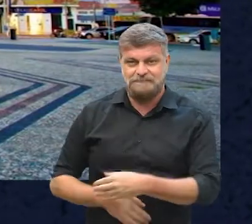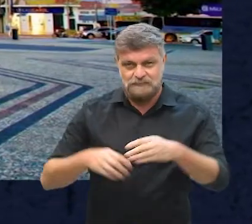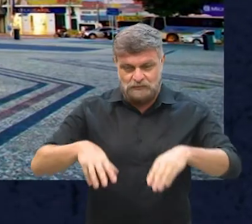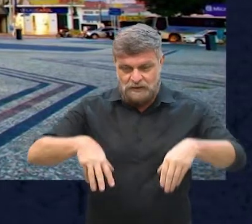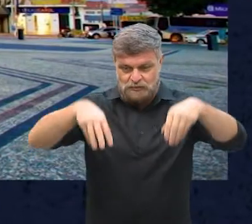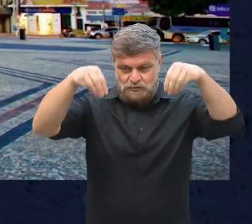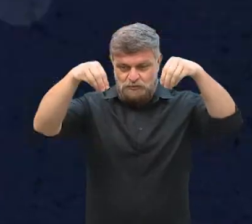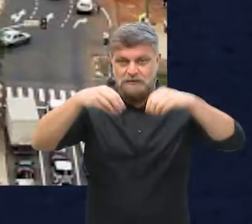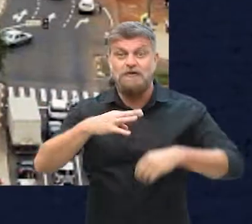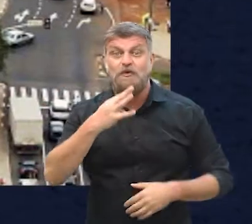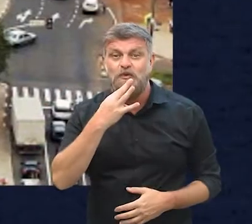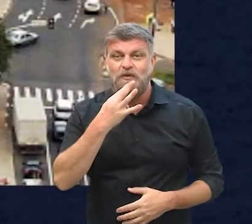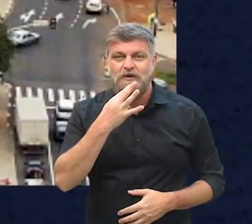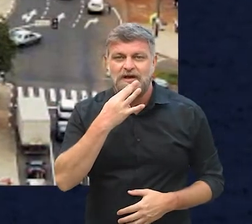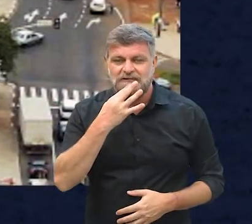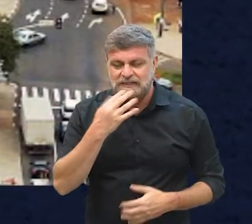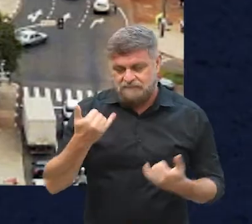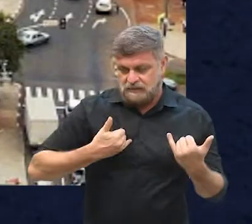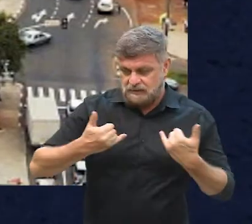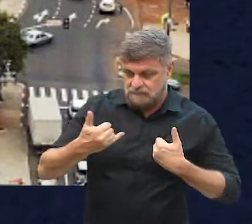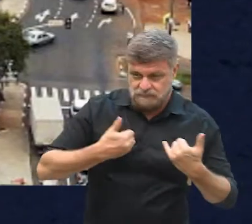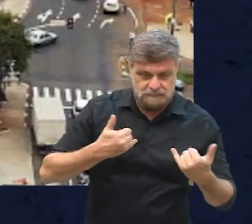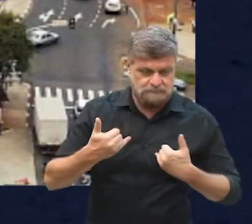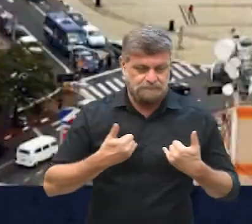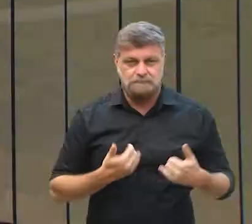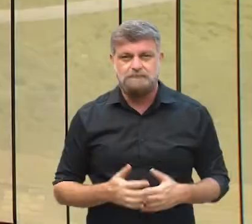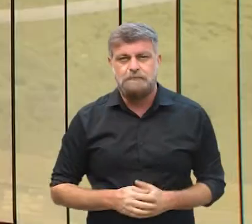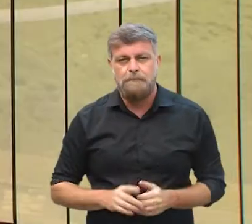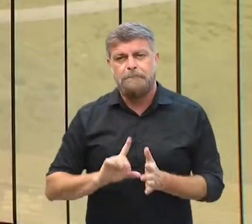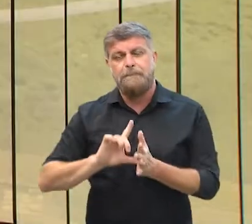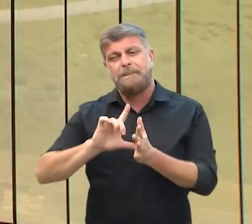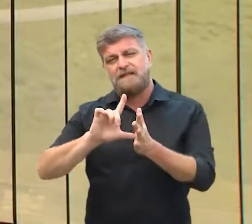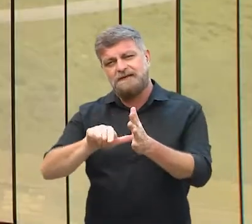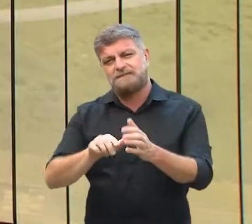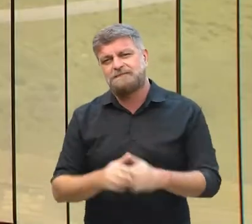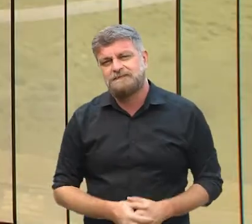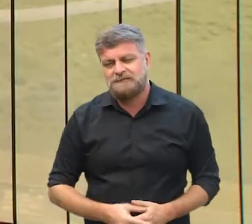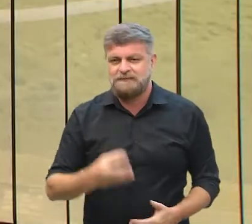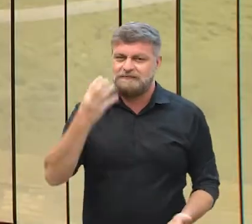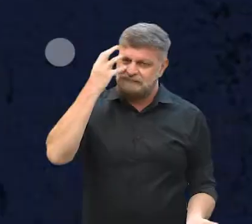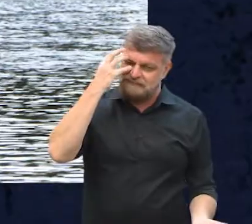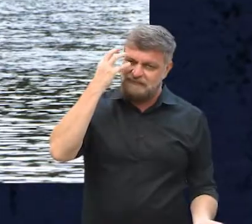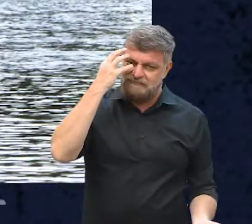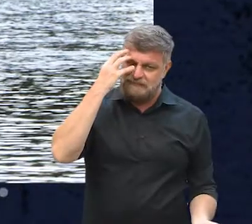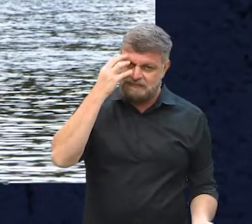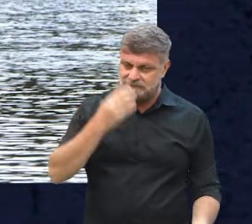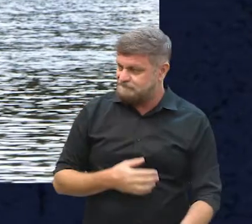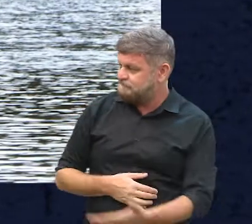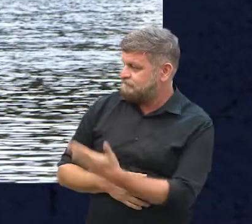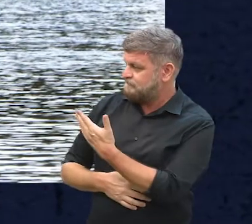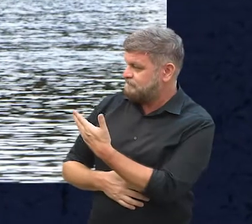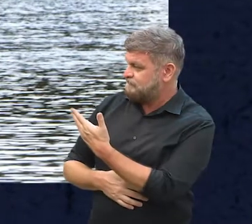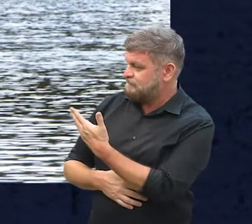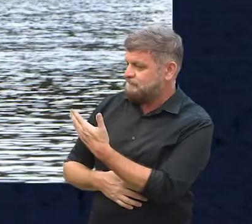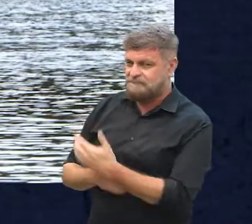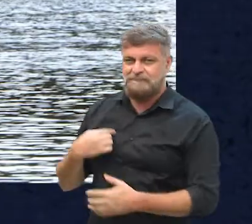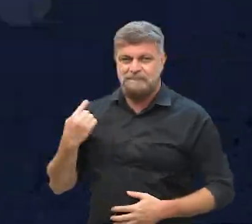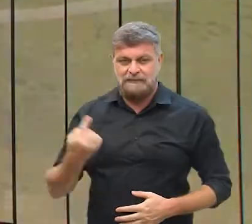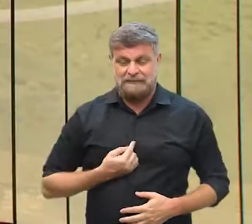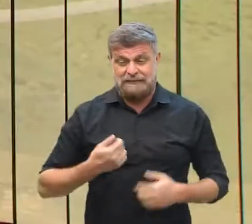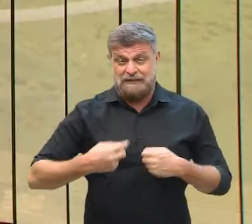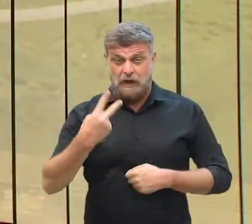minha esposa e meu filho. Você nasceu em 1955. Como é que era a cidade de Oriente na sua infância,